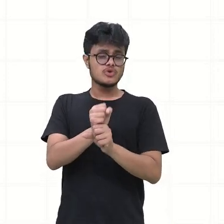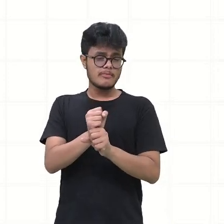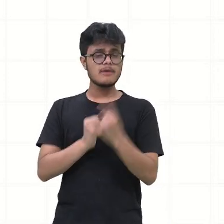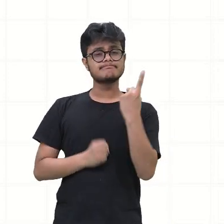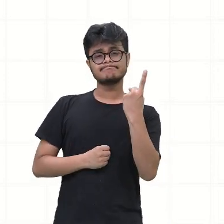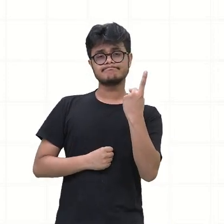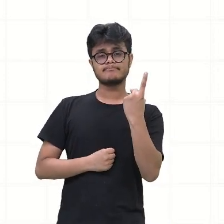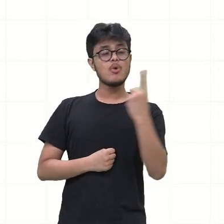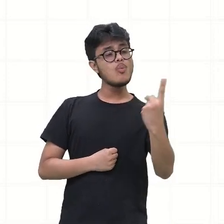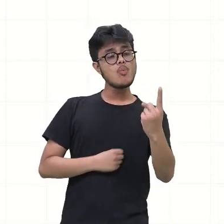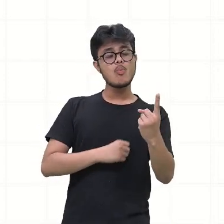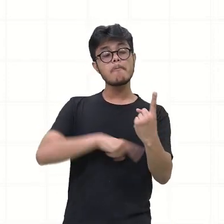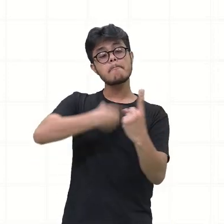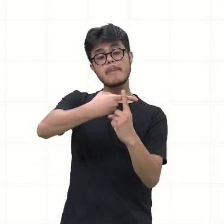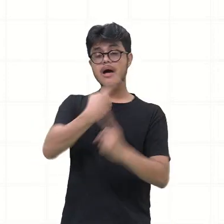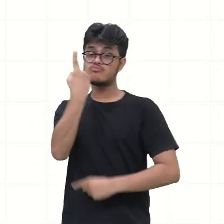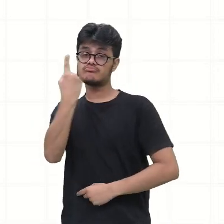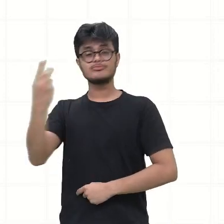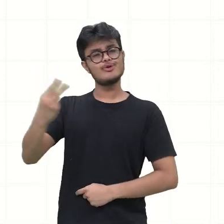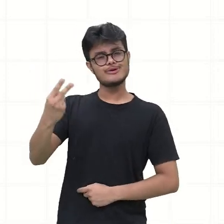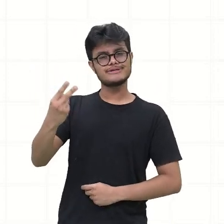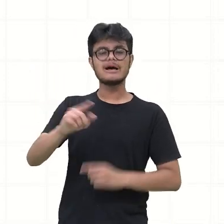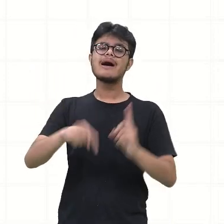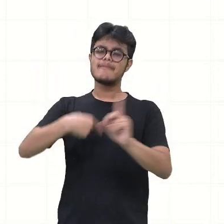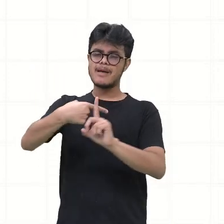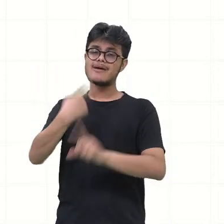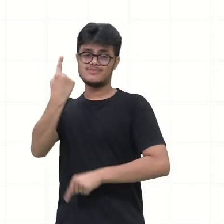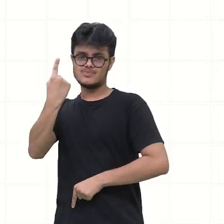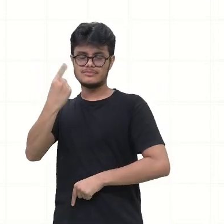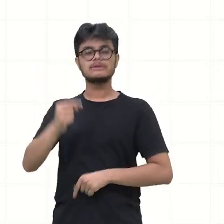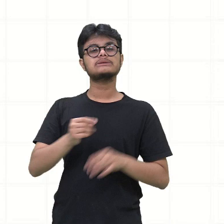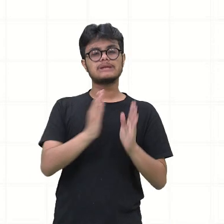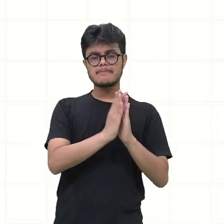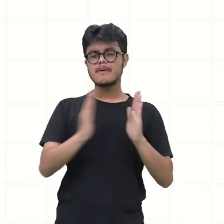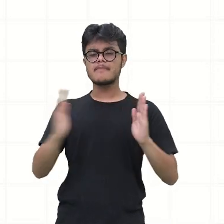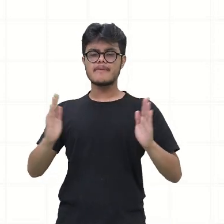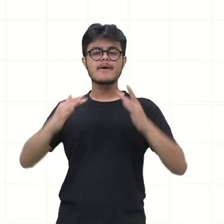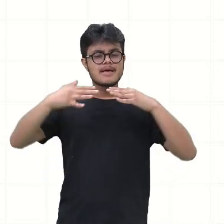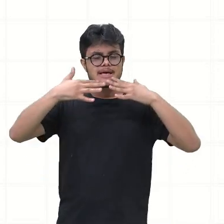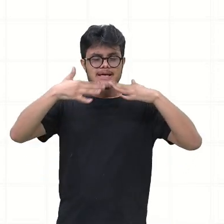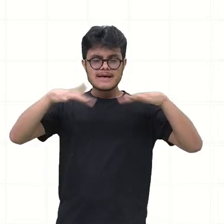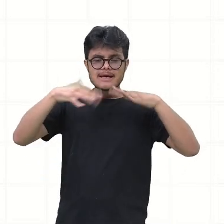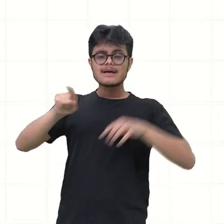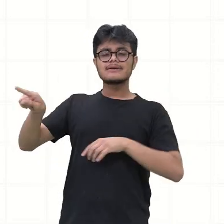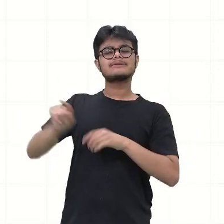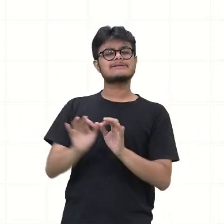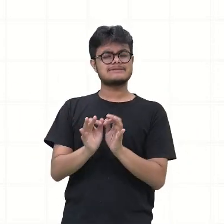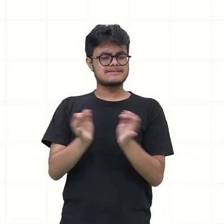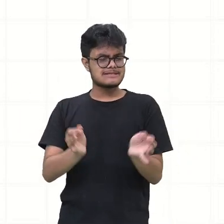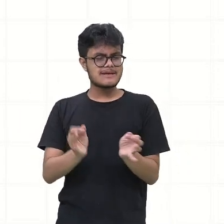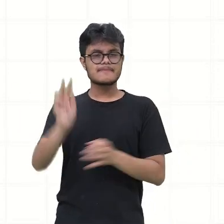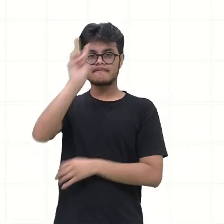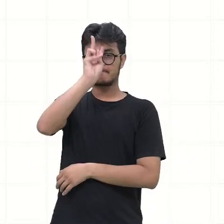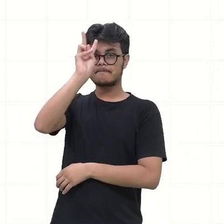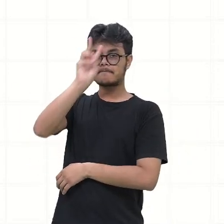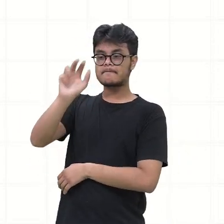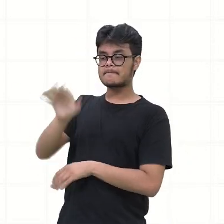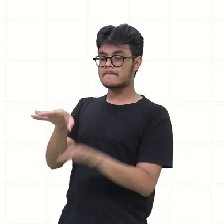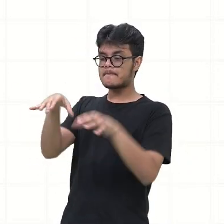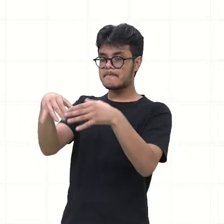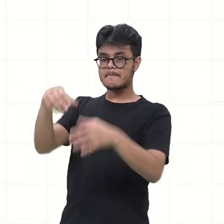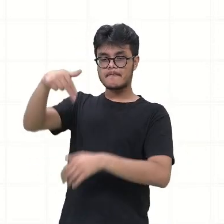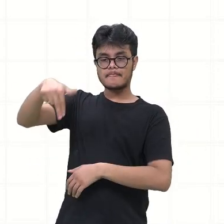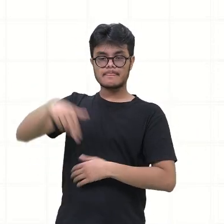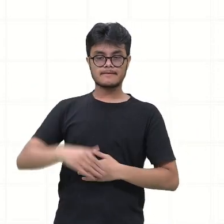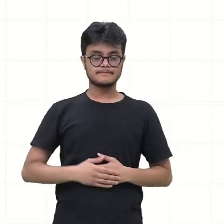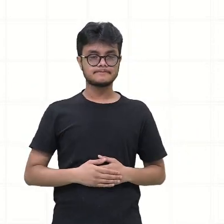unidade. Beleza? Tranquilo até aí? Então, essa aqui é uma abordagem muito legal para a gente lembrar os números naturais. Agora vamos